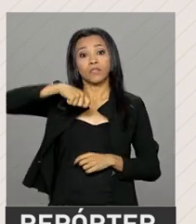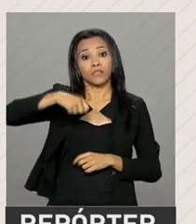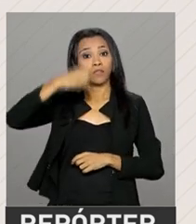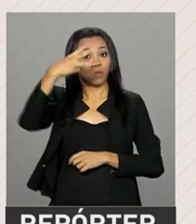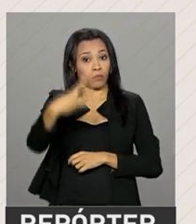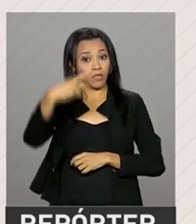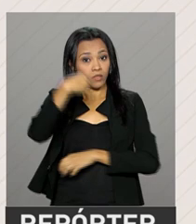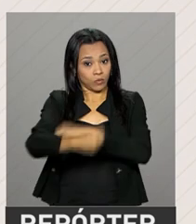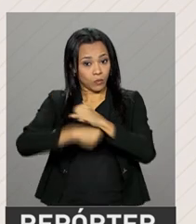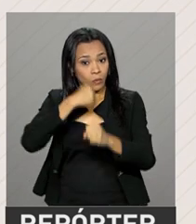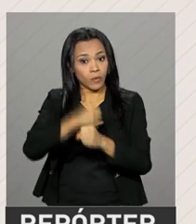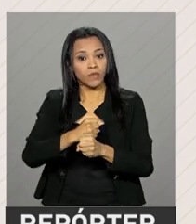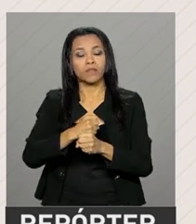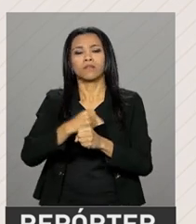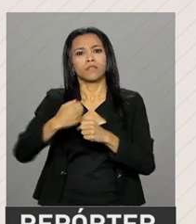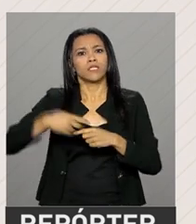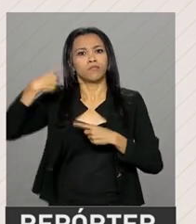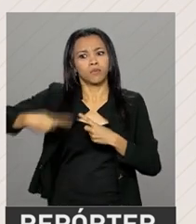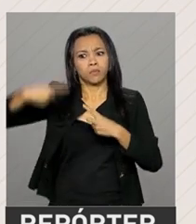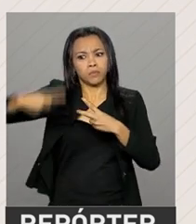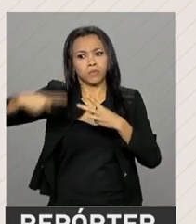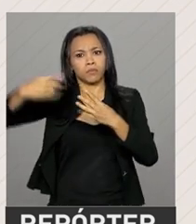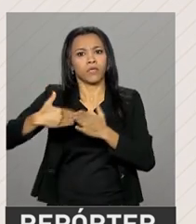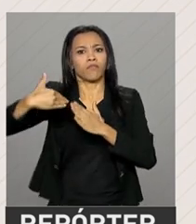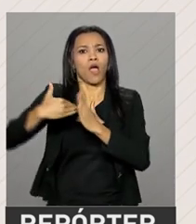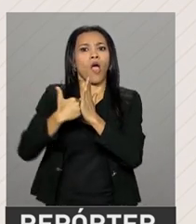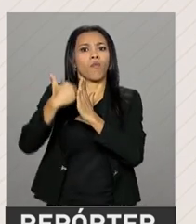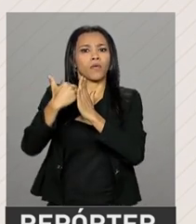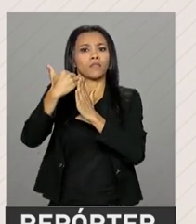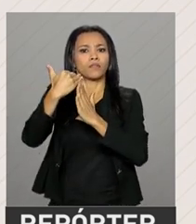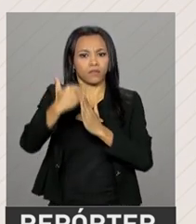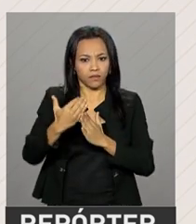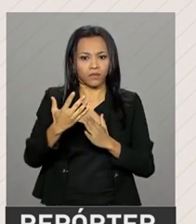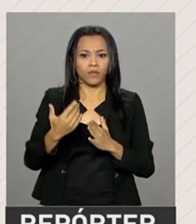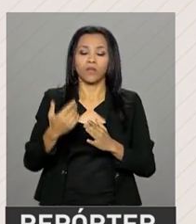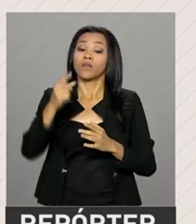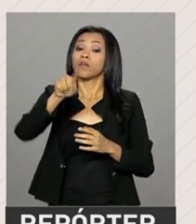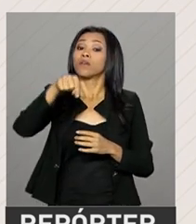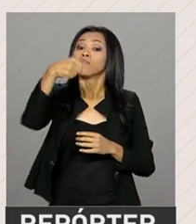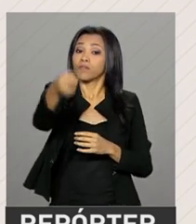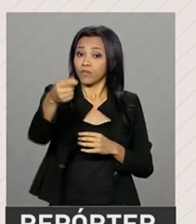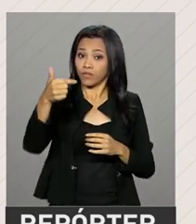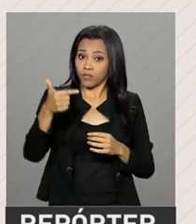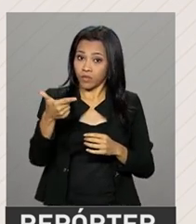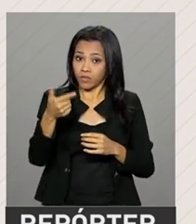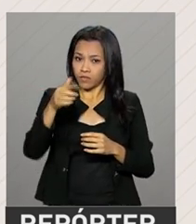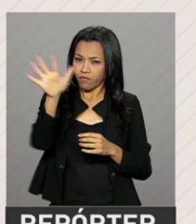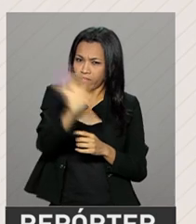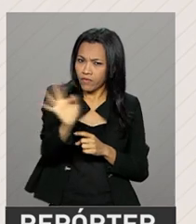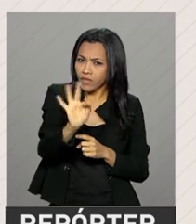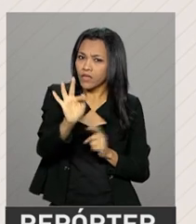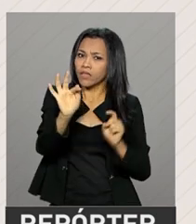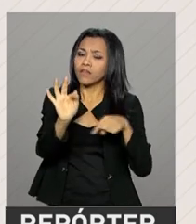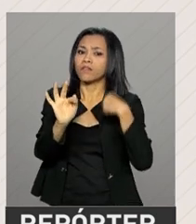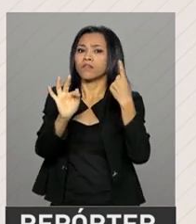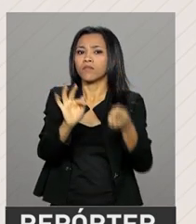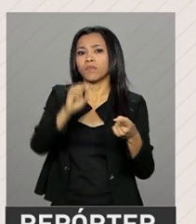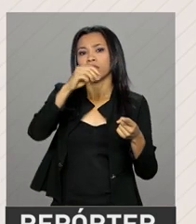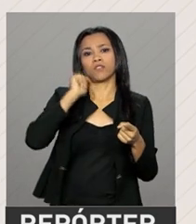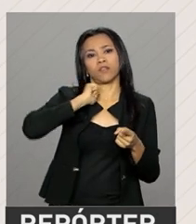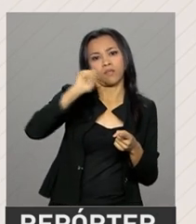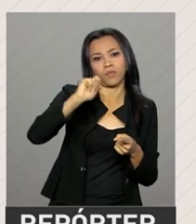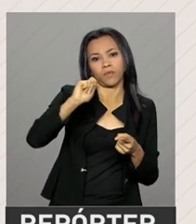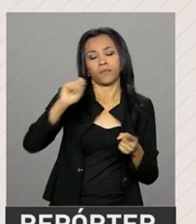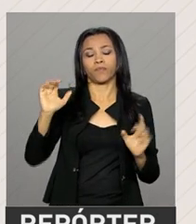ano e o segundo seguido de alta no emprego os outros resultados Foram obtidos em fevereiro e Abril